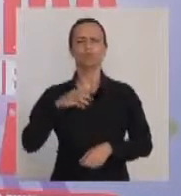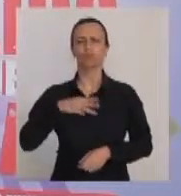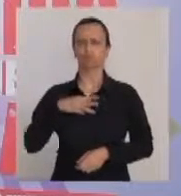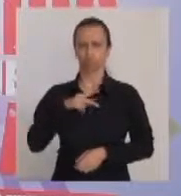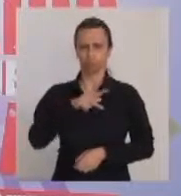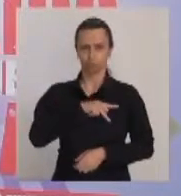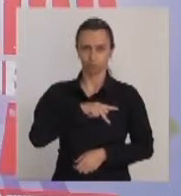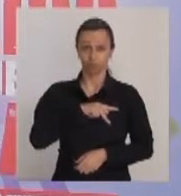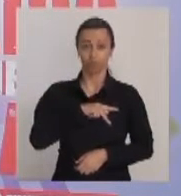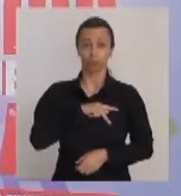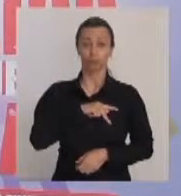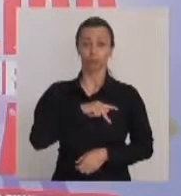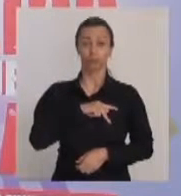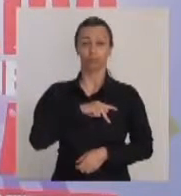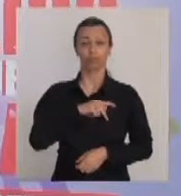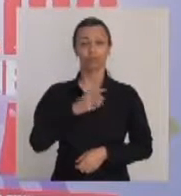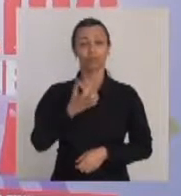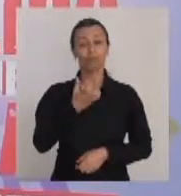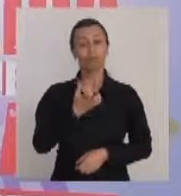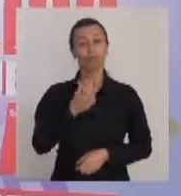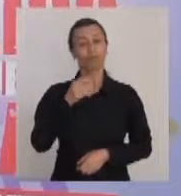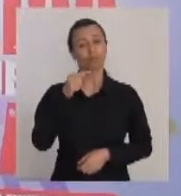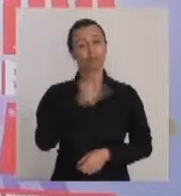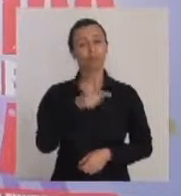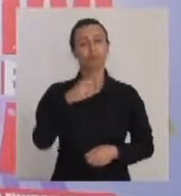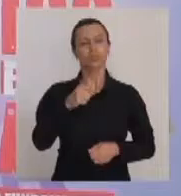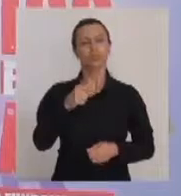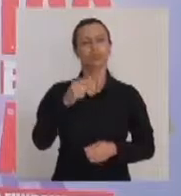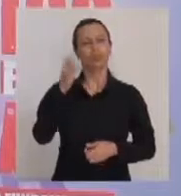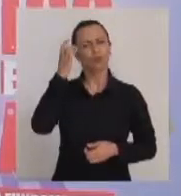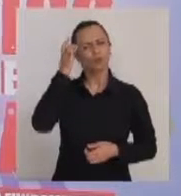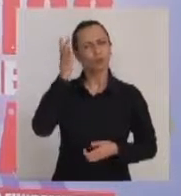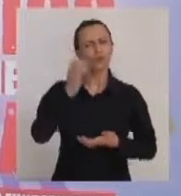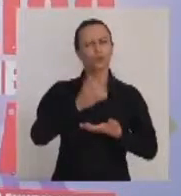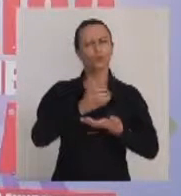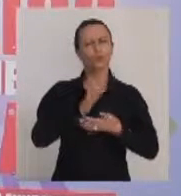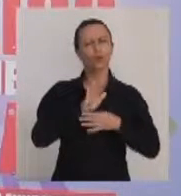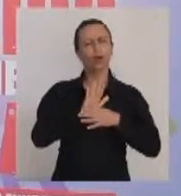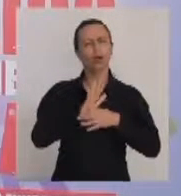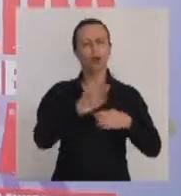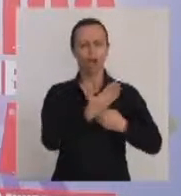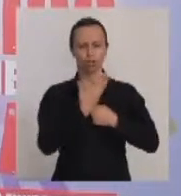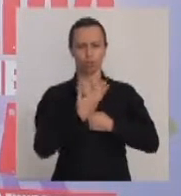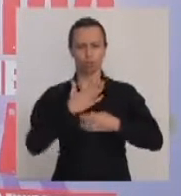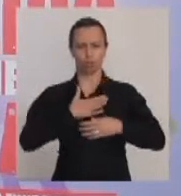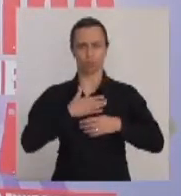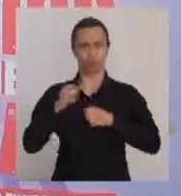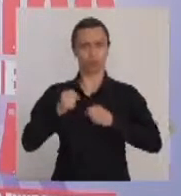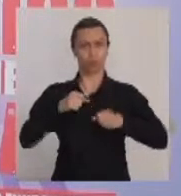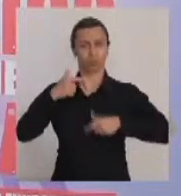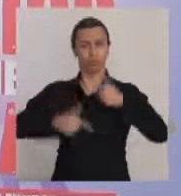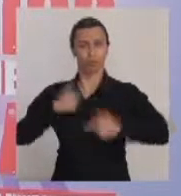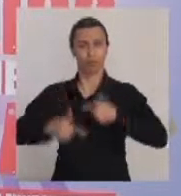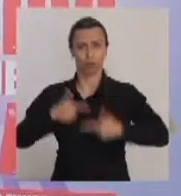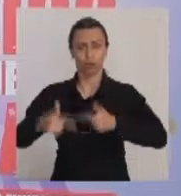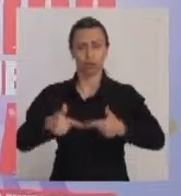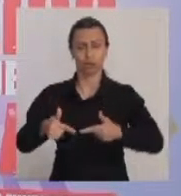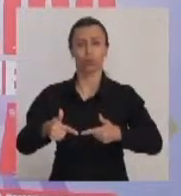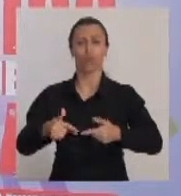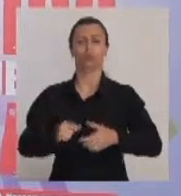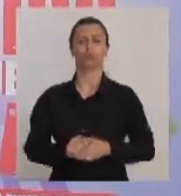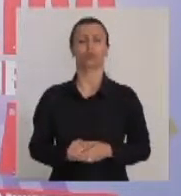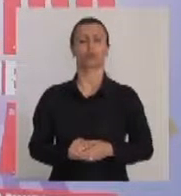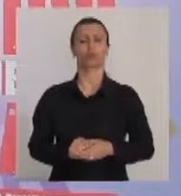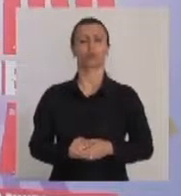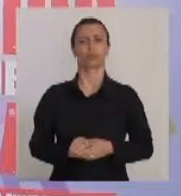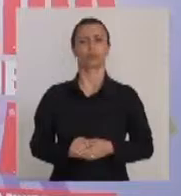o que eu espero do Ministério Público é que ele facilite o nosso poder de atuação,